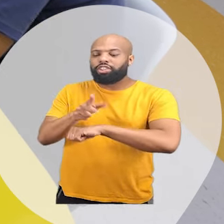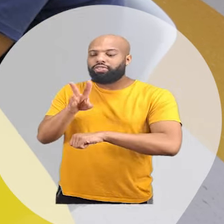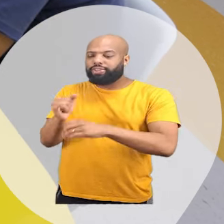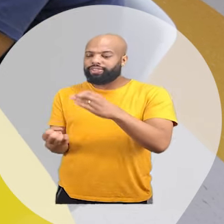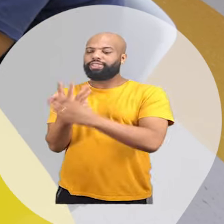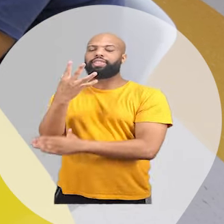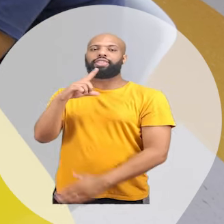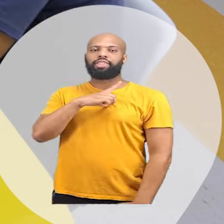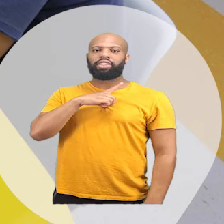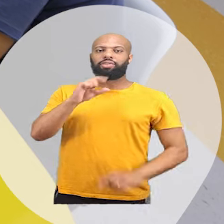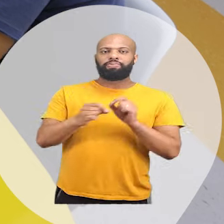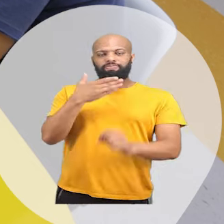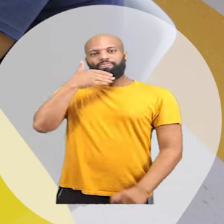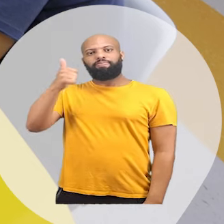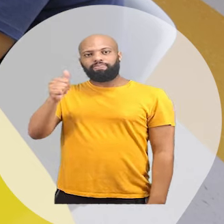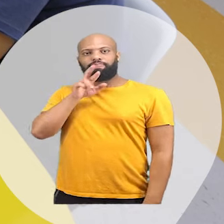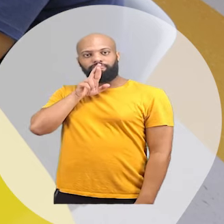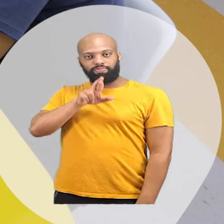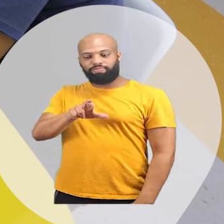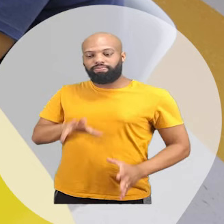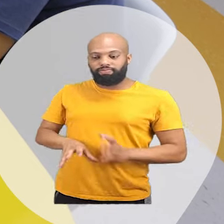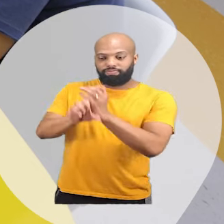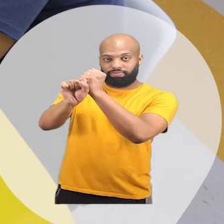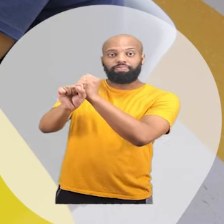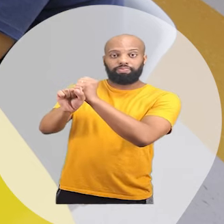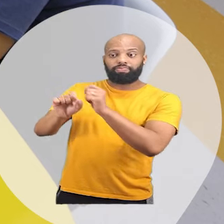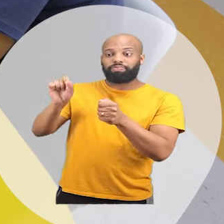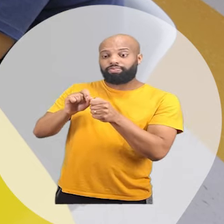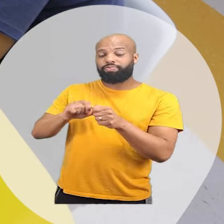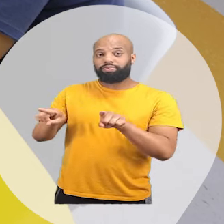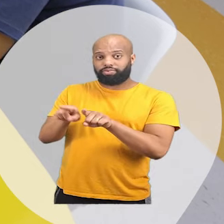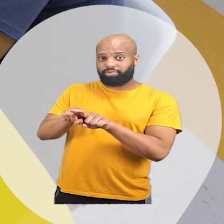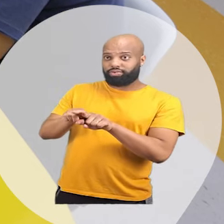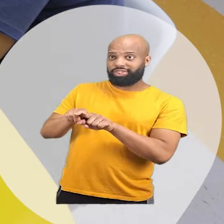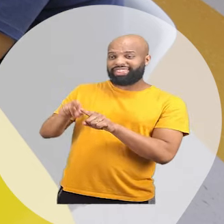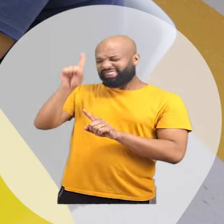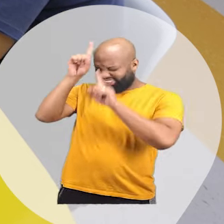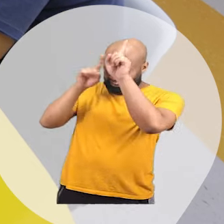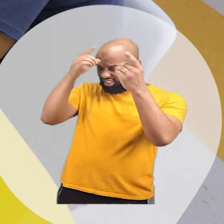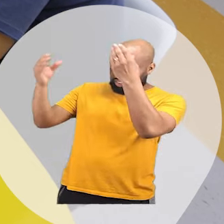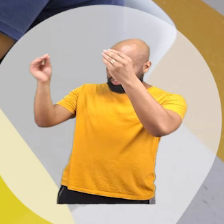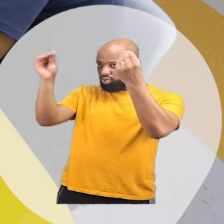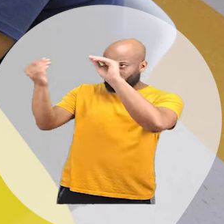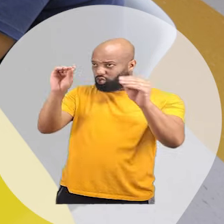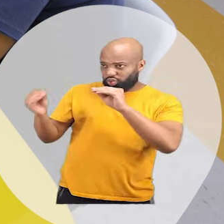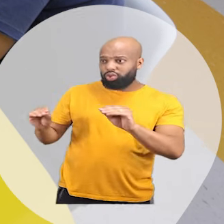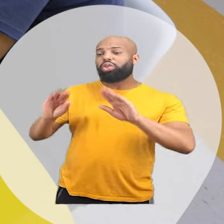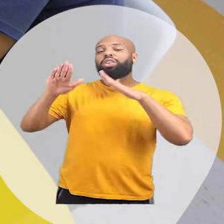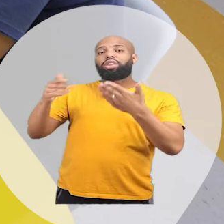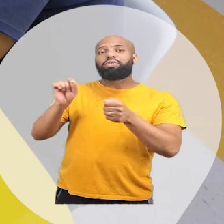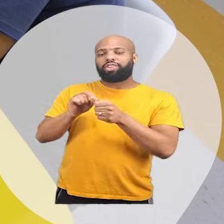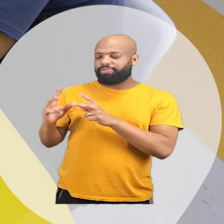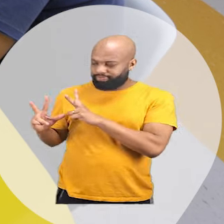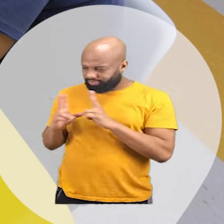pode criar para dar melhor resultado e tal então a gente faz um Brainstorm aí depois faz a edição